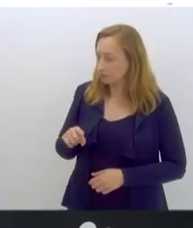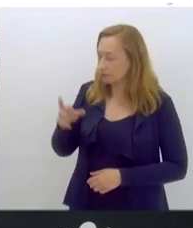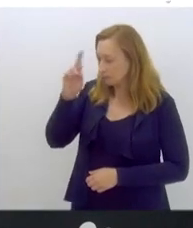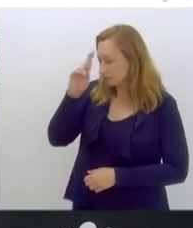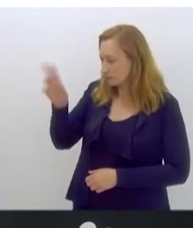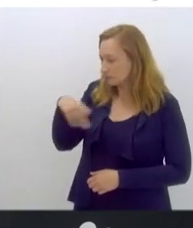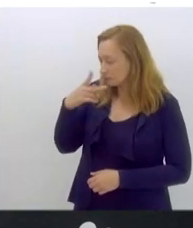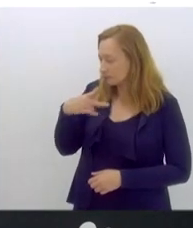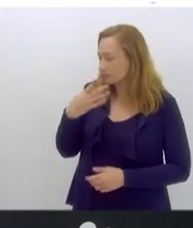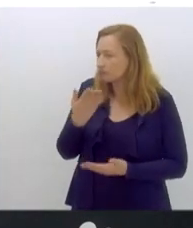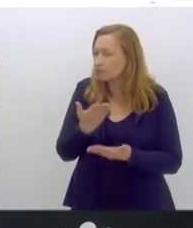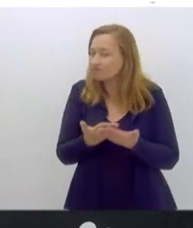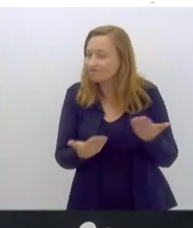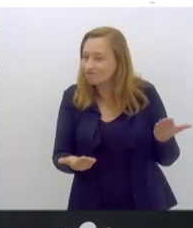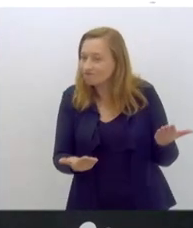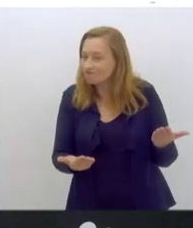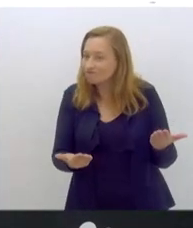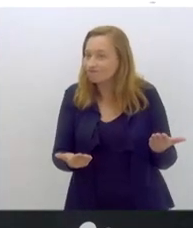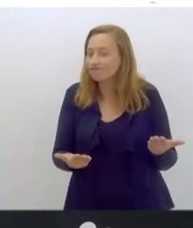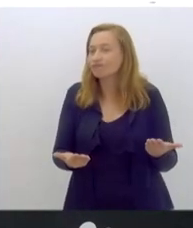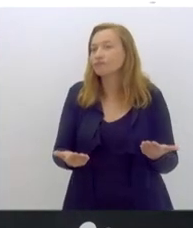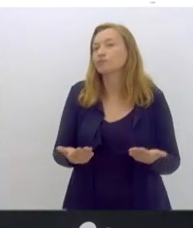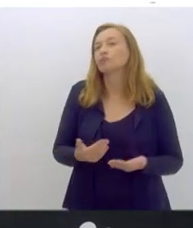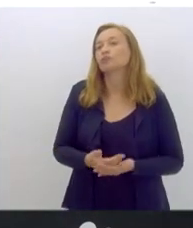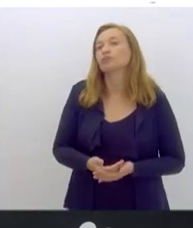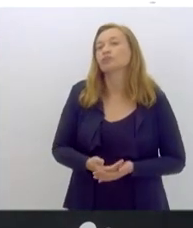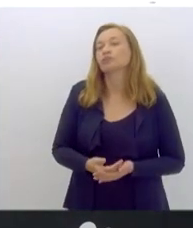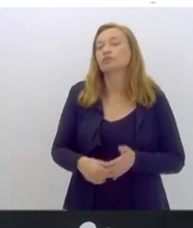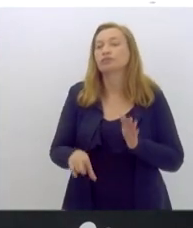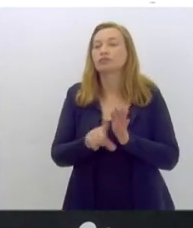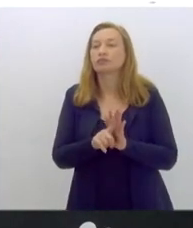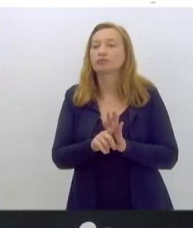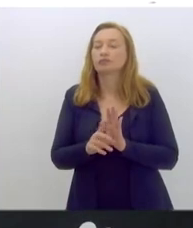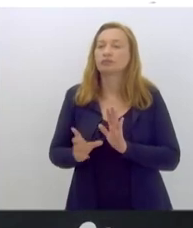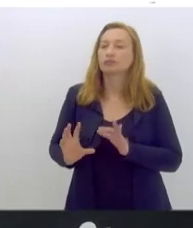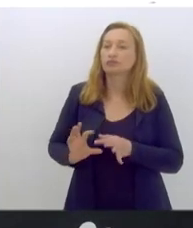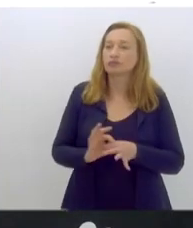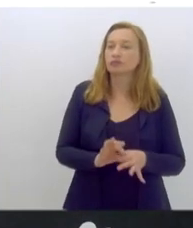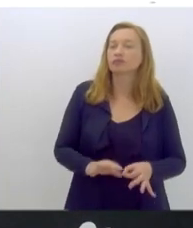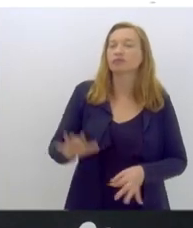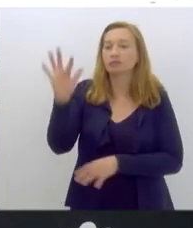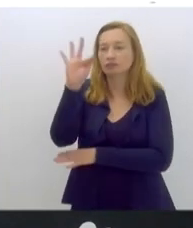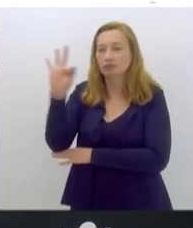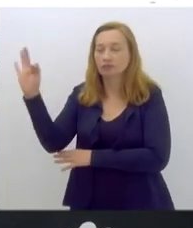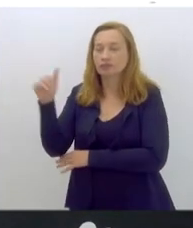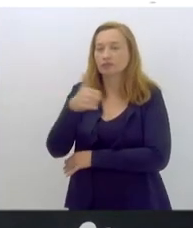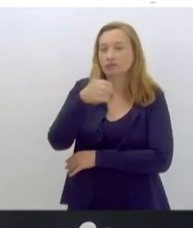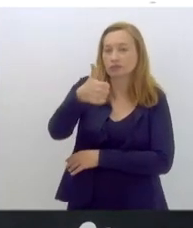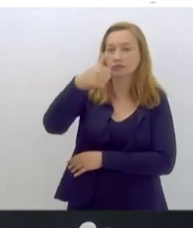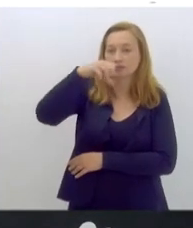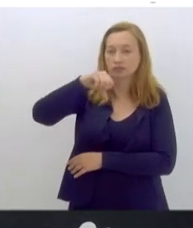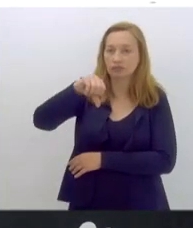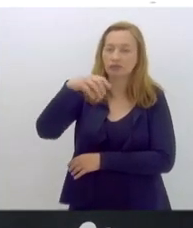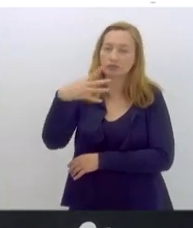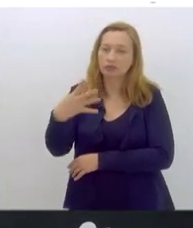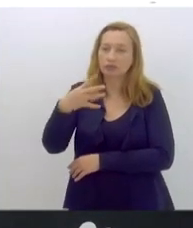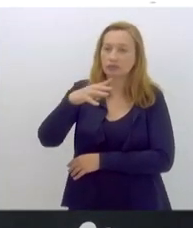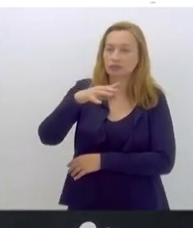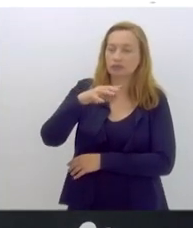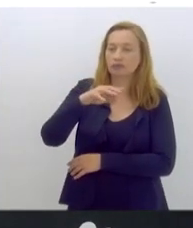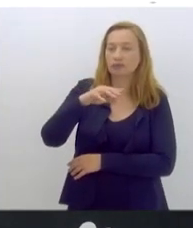das perdas derivadas da lei complementar Federal 194 de